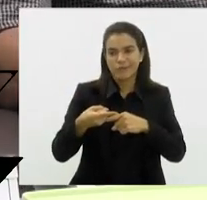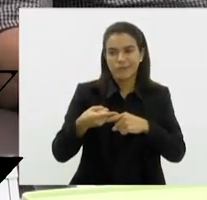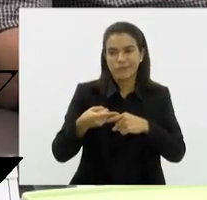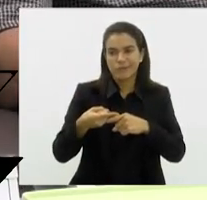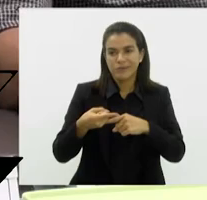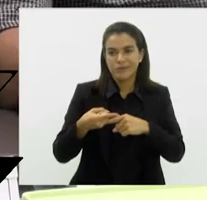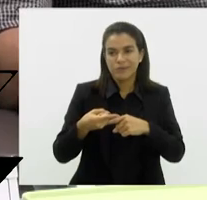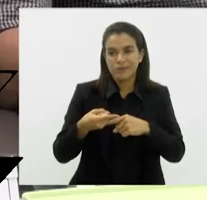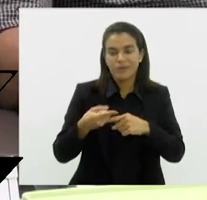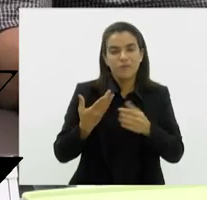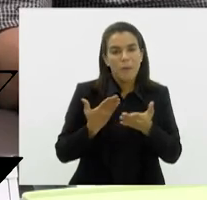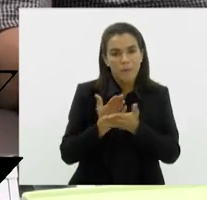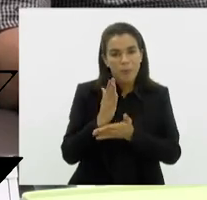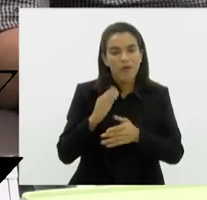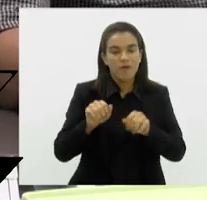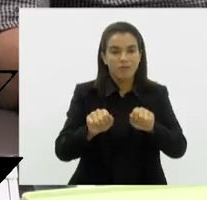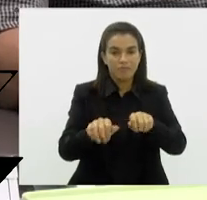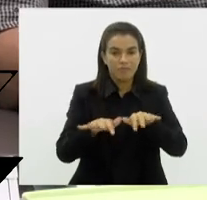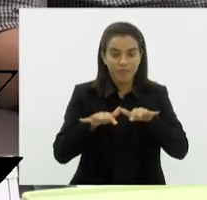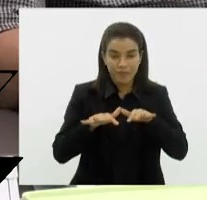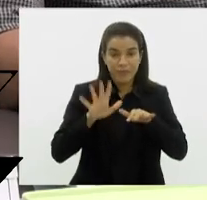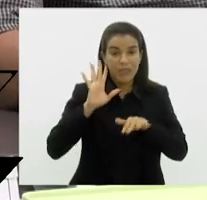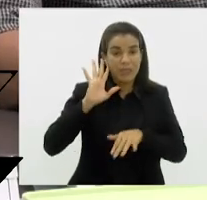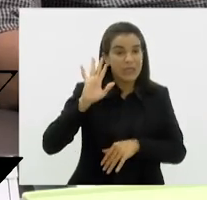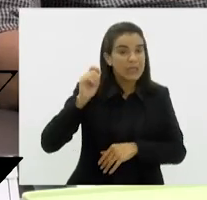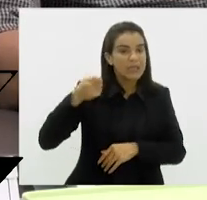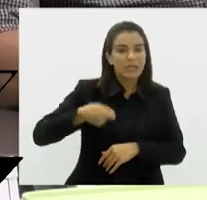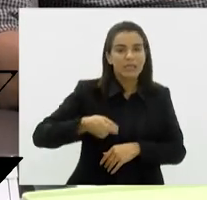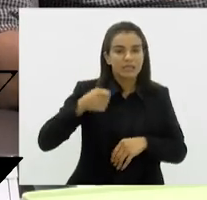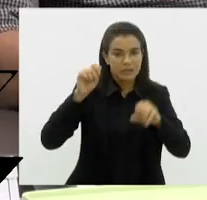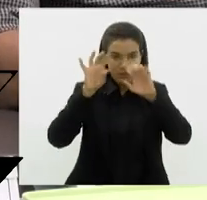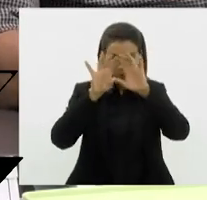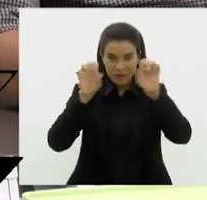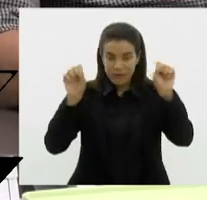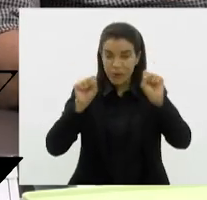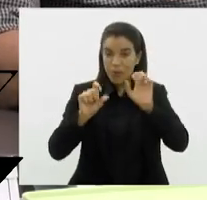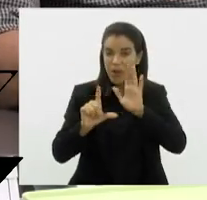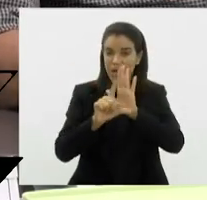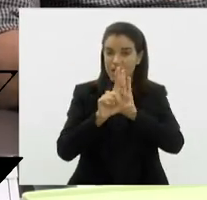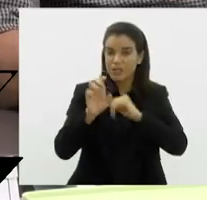pelo plenário, decidiu o Supremo que uma lei